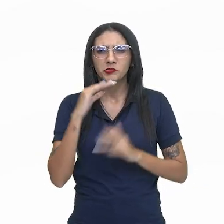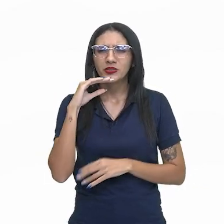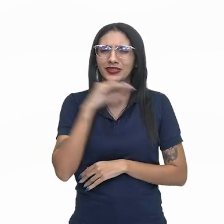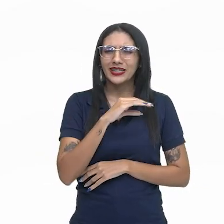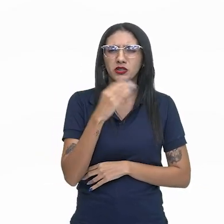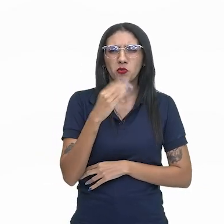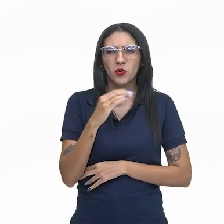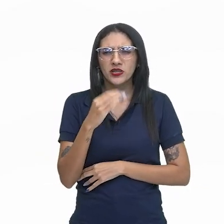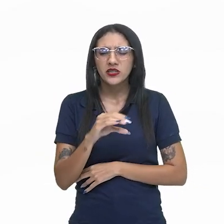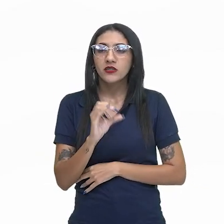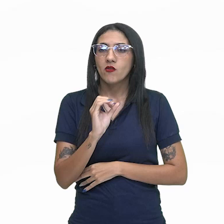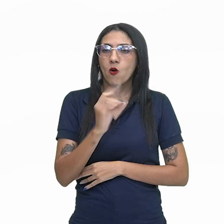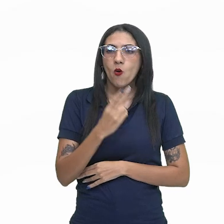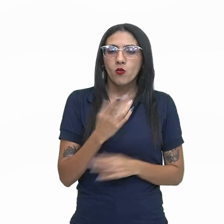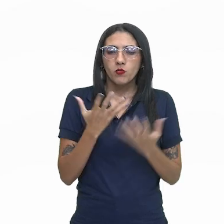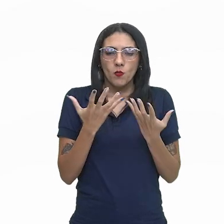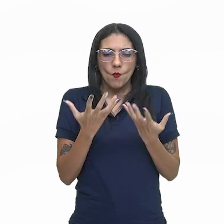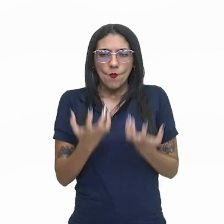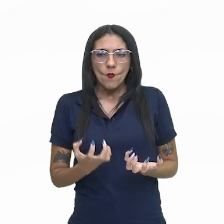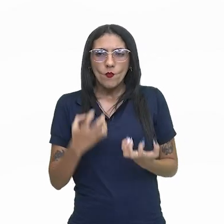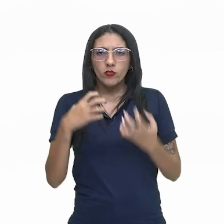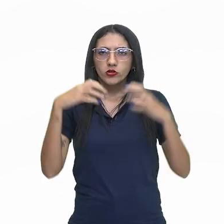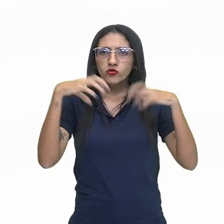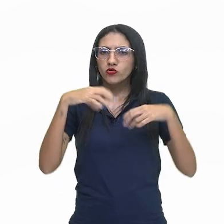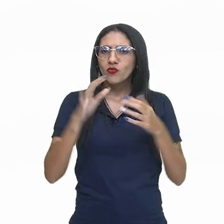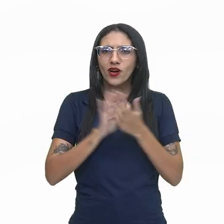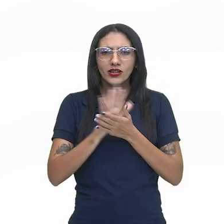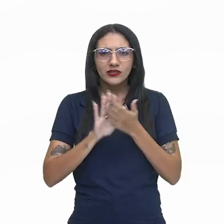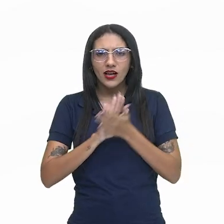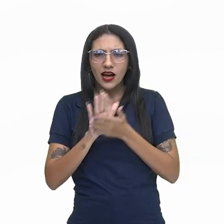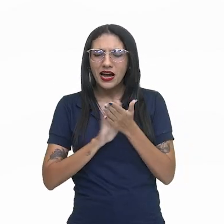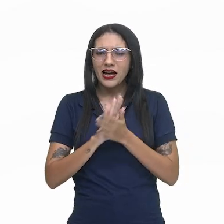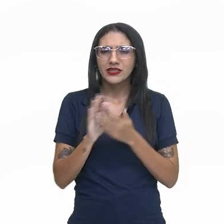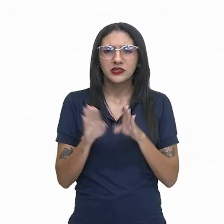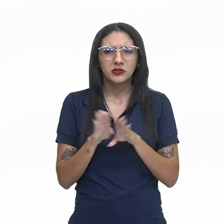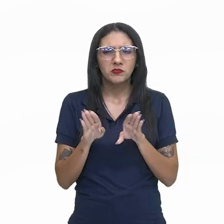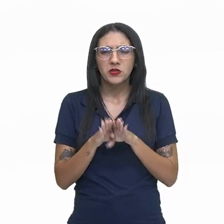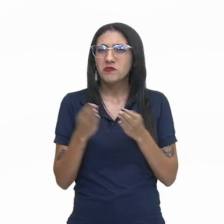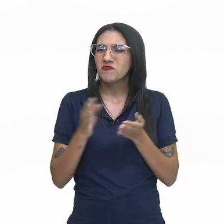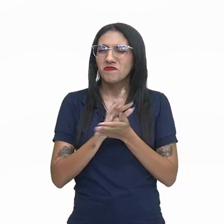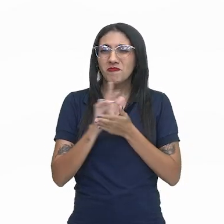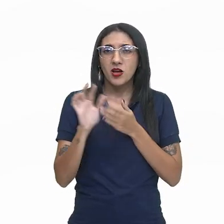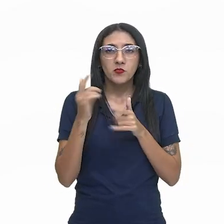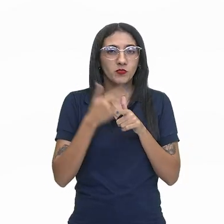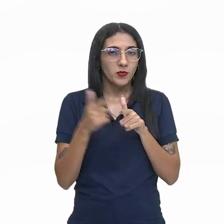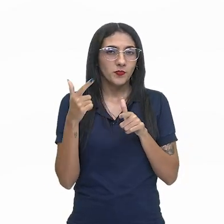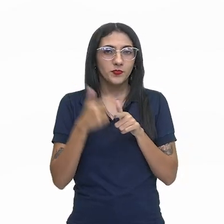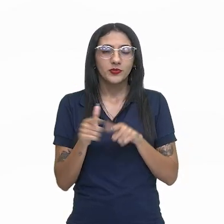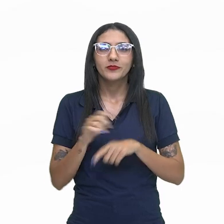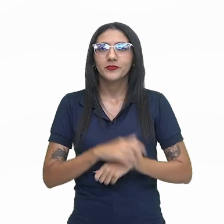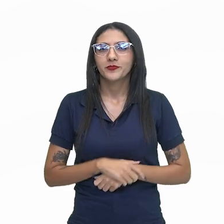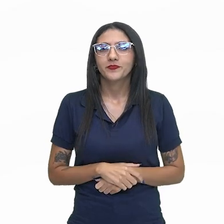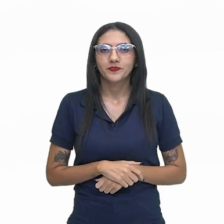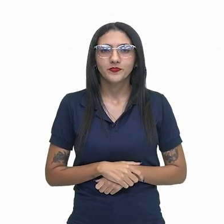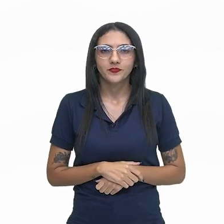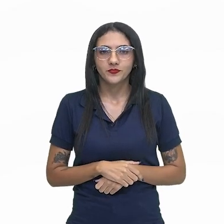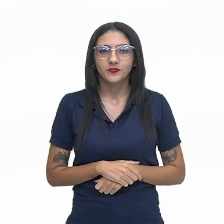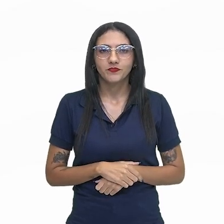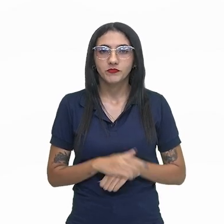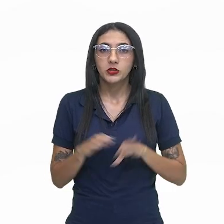secas, tempestade, inundações, que a gente já presencia aí nos dias atuais. Além disso, temos perda